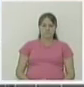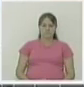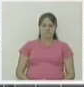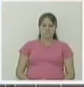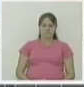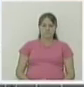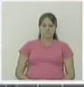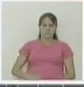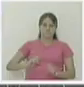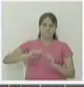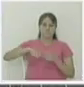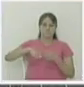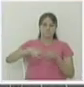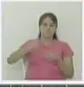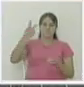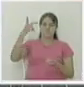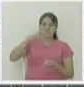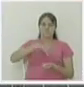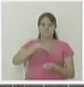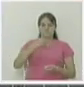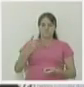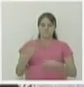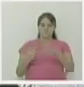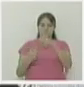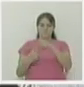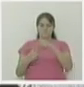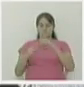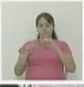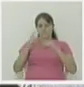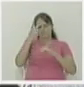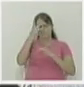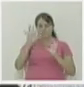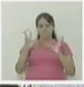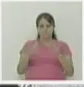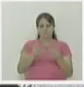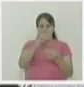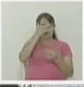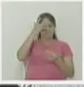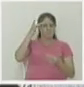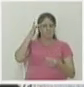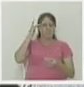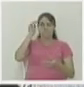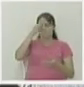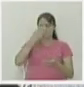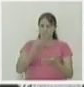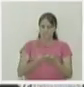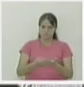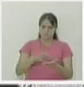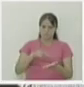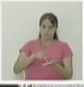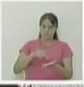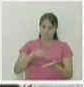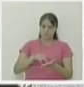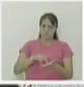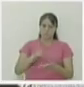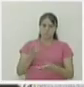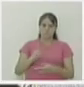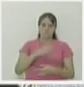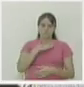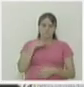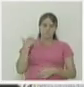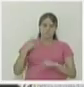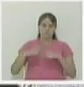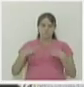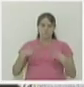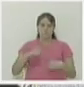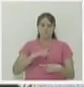todo o que nele crer, não pereça, mas tenha a vida eterna. Porque